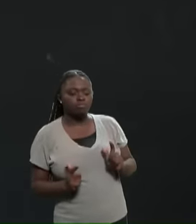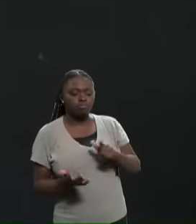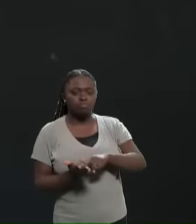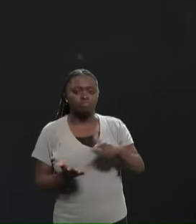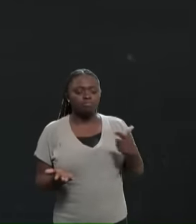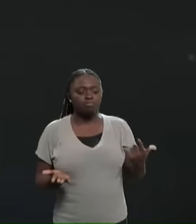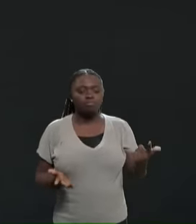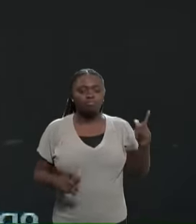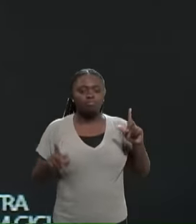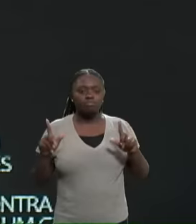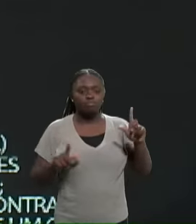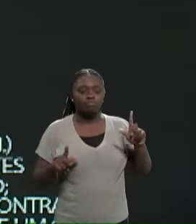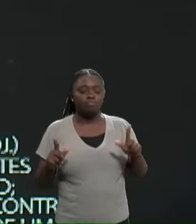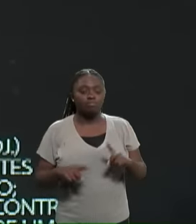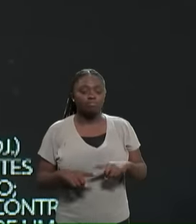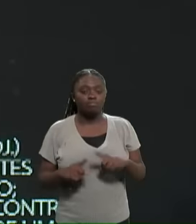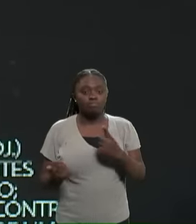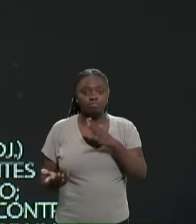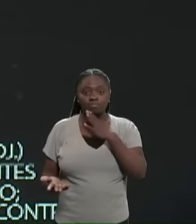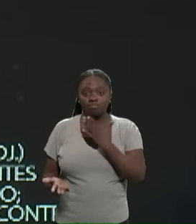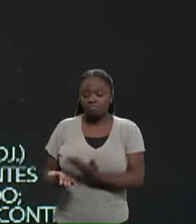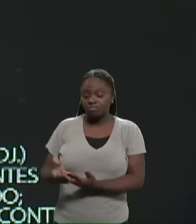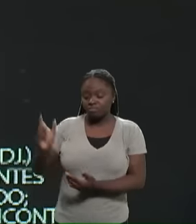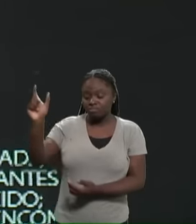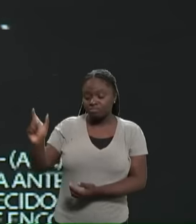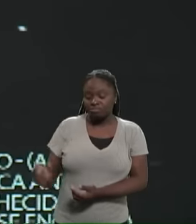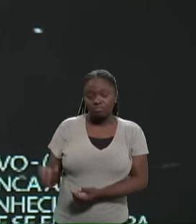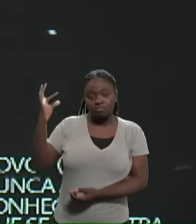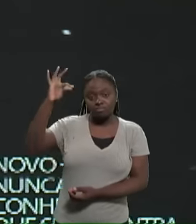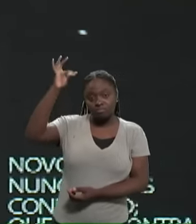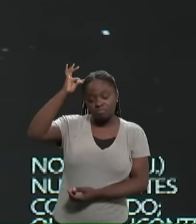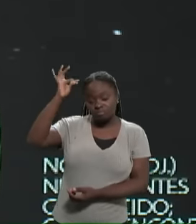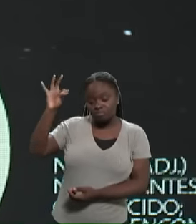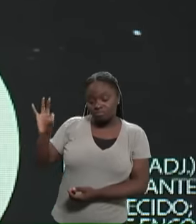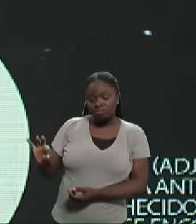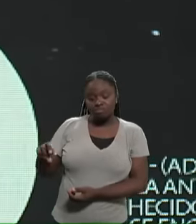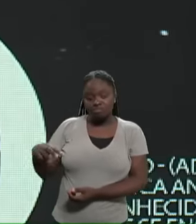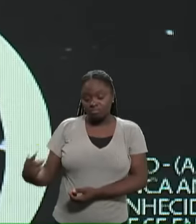Só que escandaliza ver uma pessoa cheia de Espírito Santo no chão.